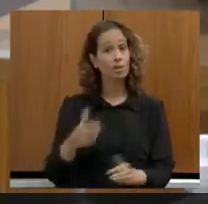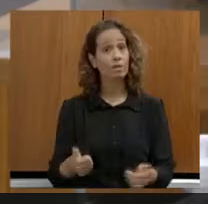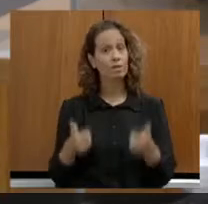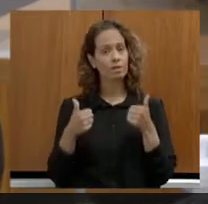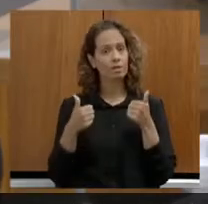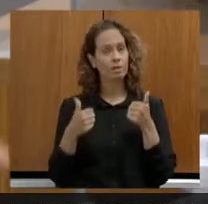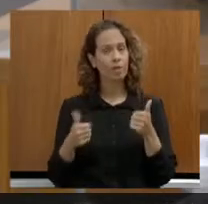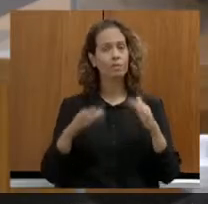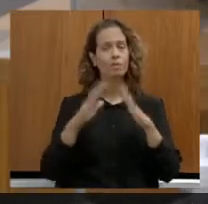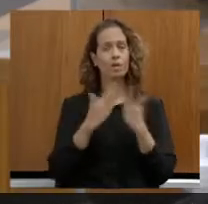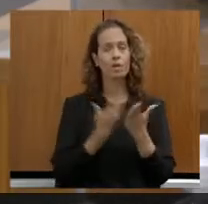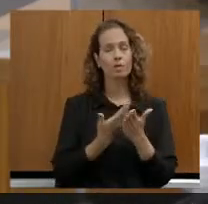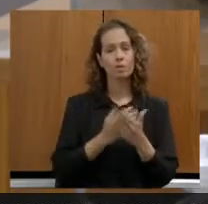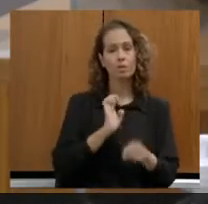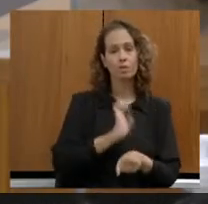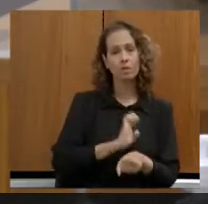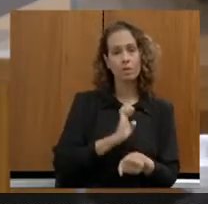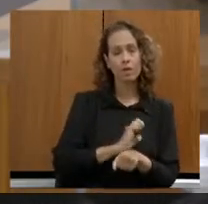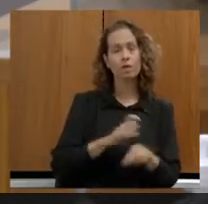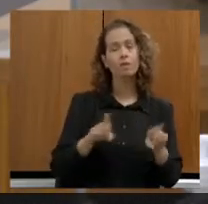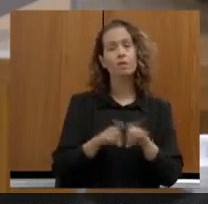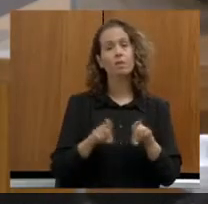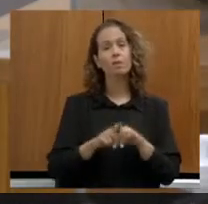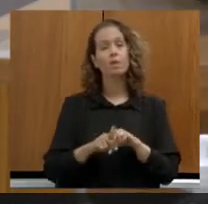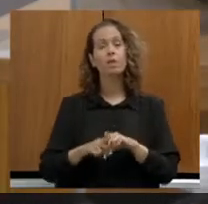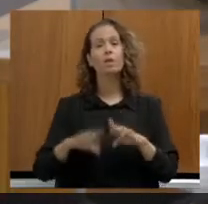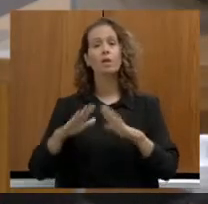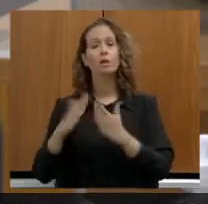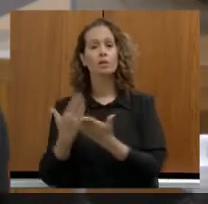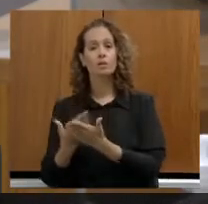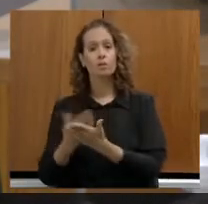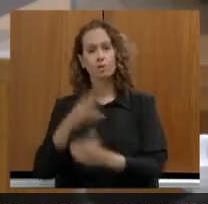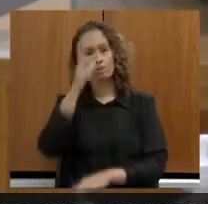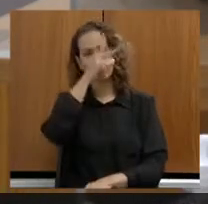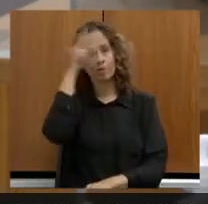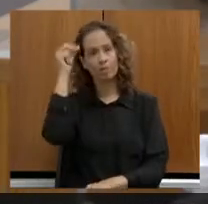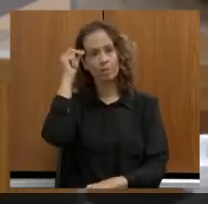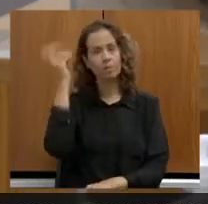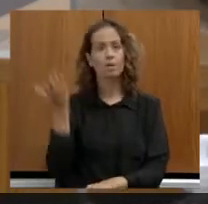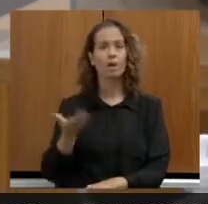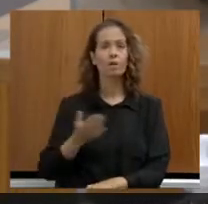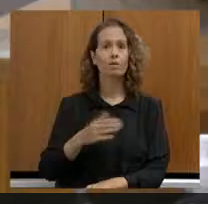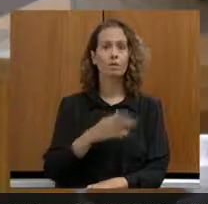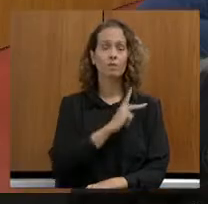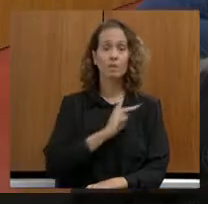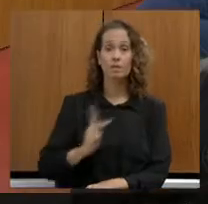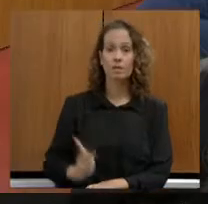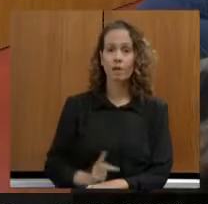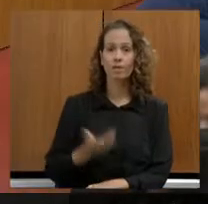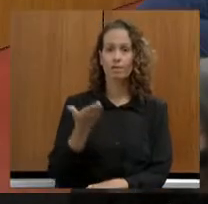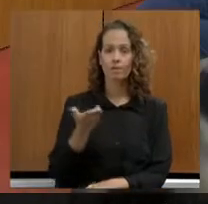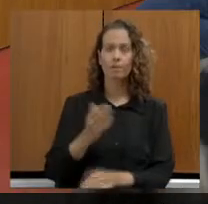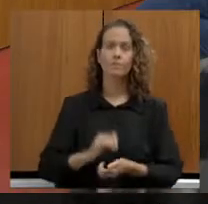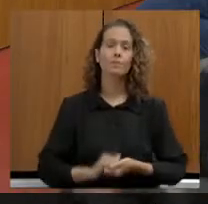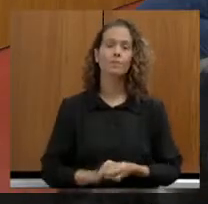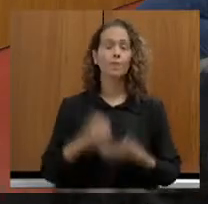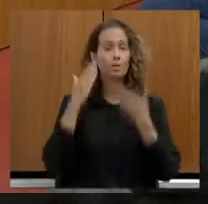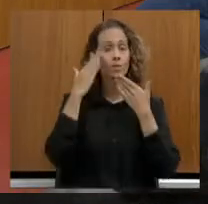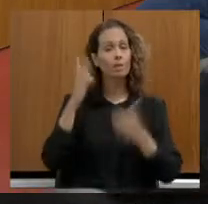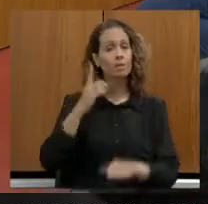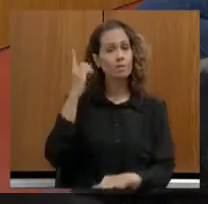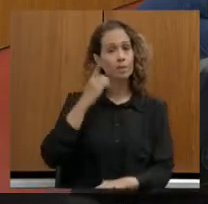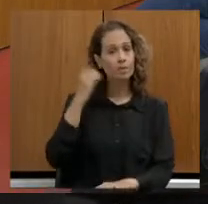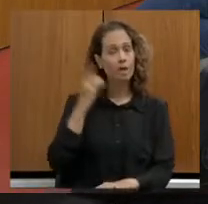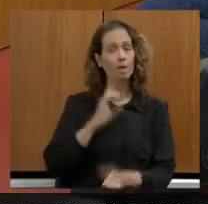muito bem Tanto escola do está as escolas municipais e se a presidente de vou falar Obrigada